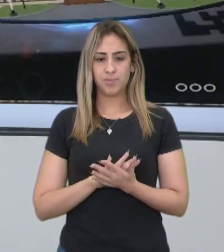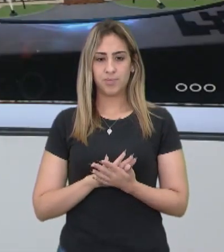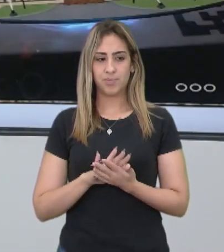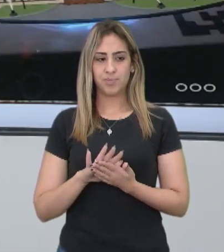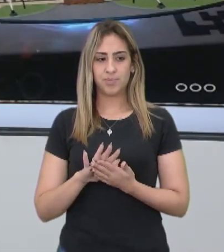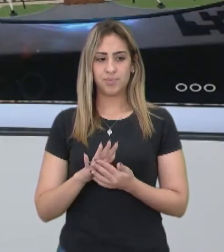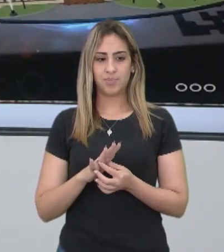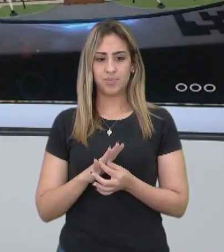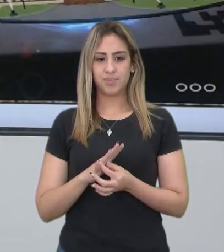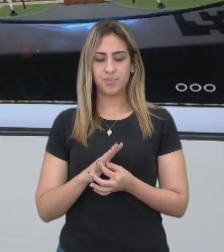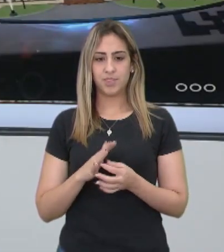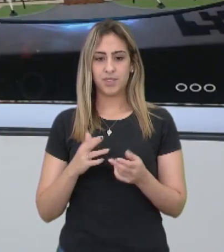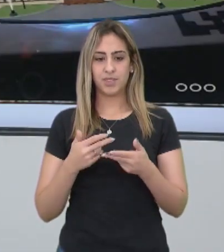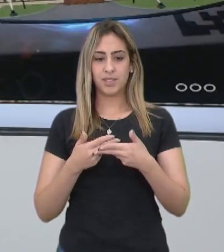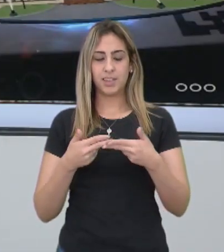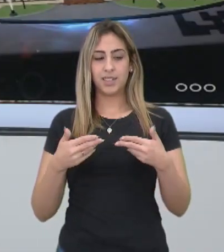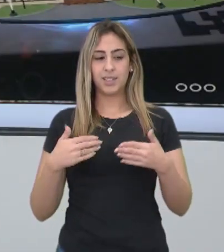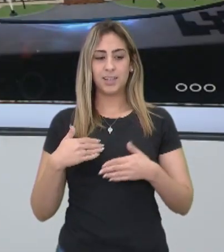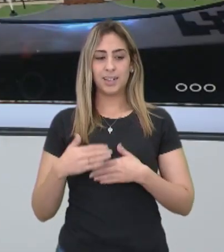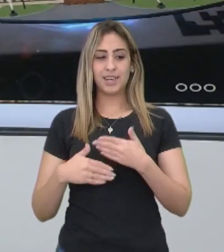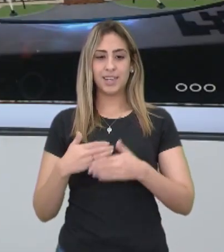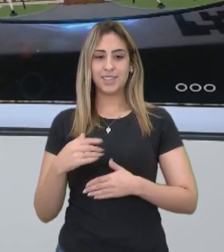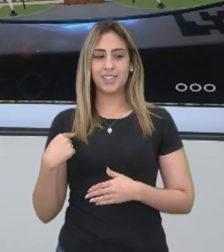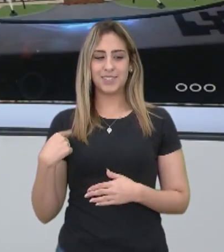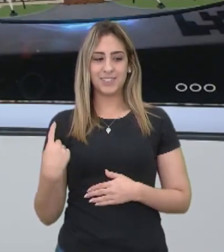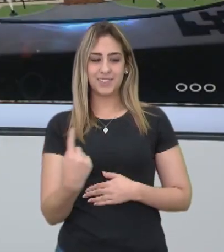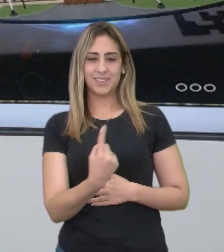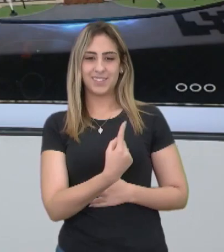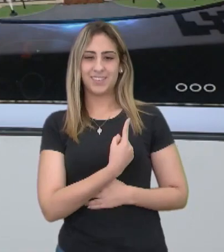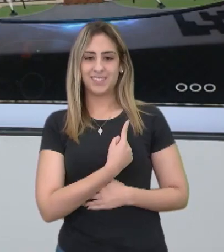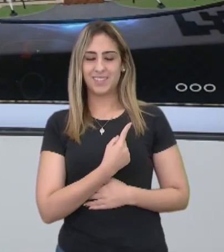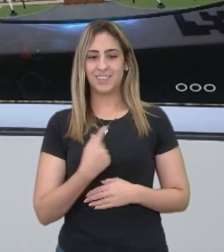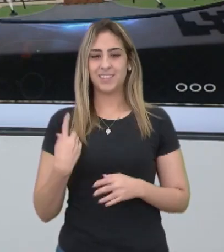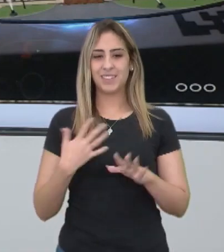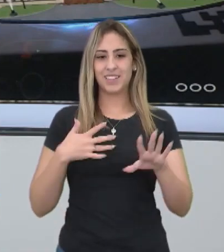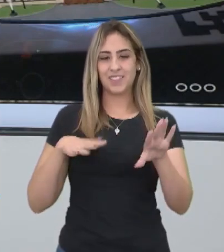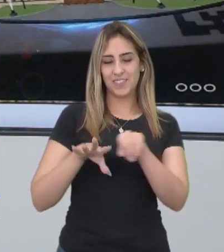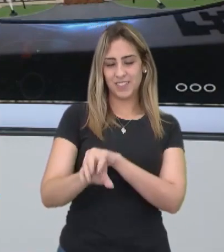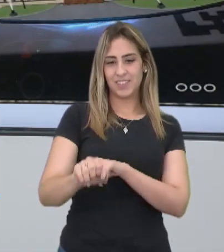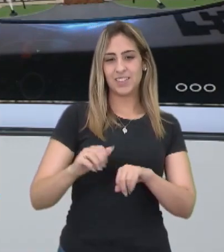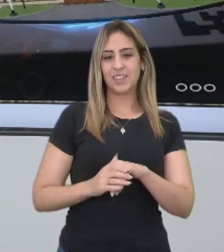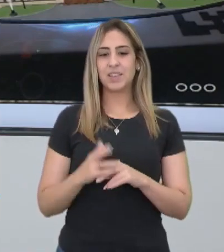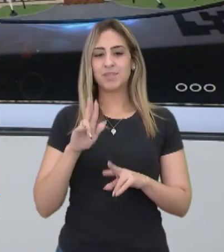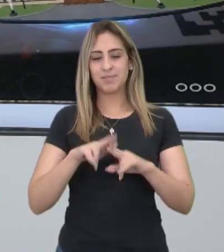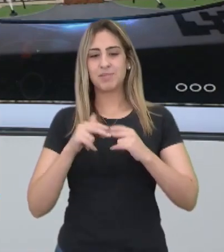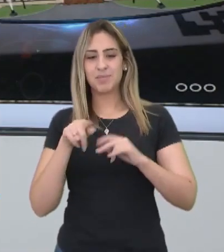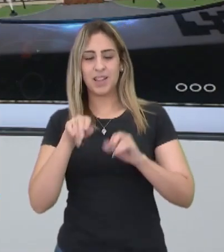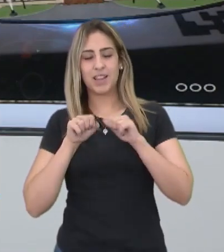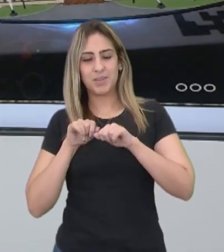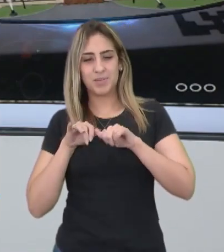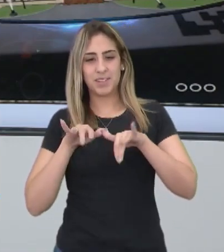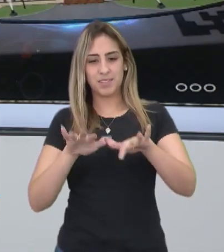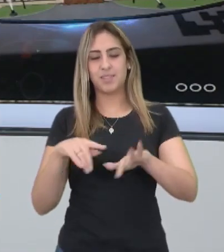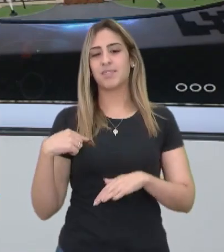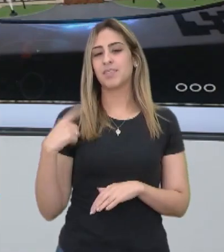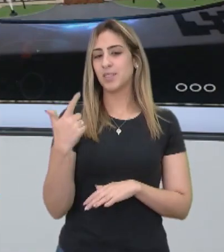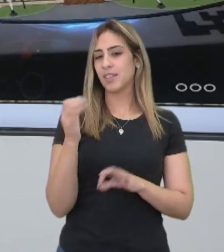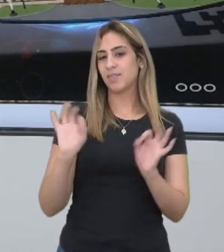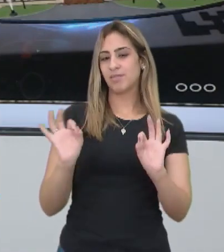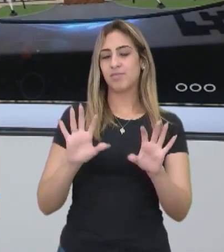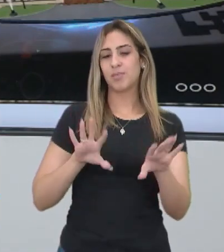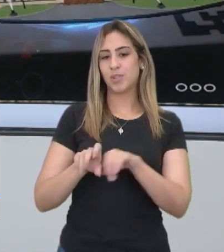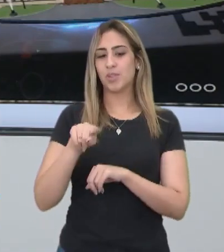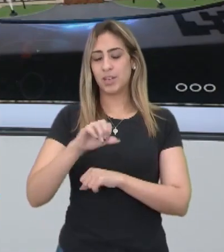Viu que legal? Então, assim, nós da USP estávamos esperando a formatura, mas por conta da pandemia não teve formatura